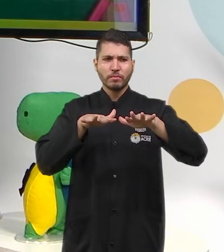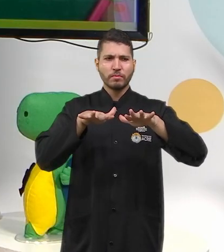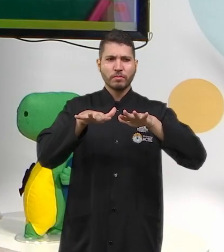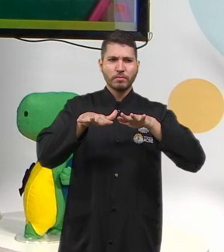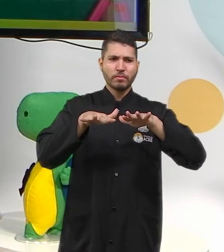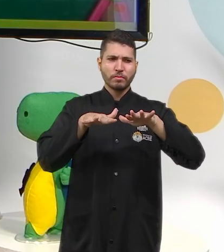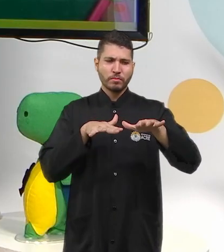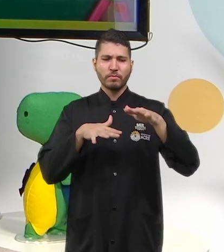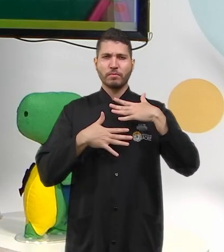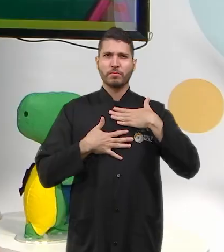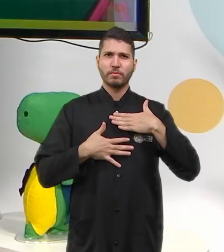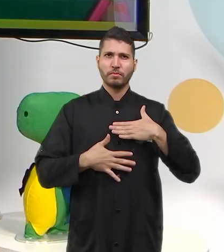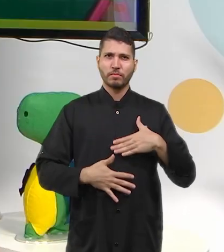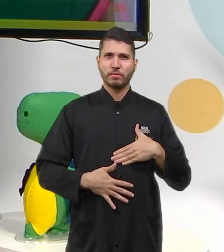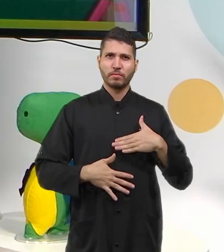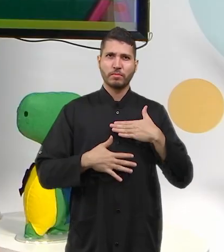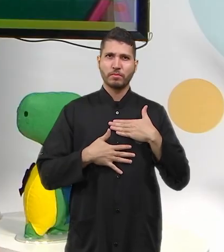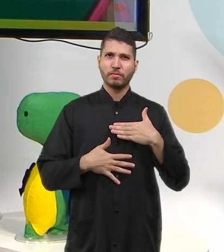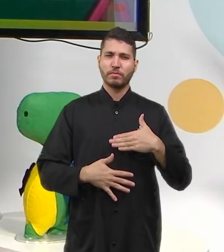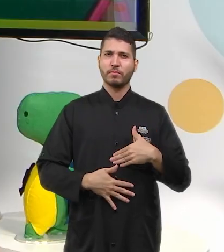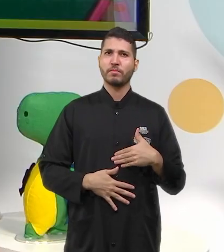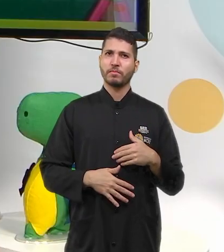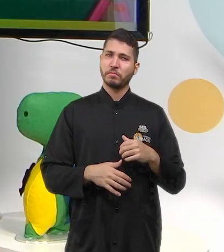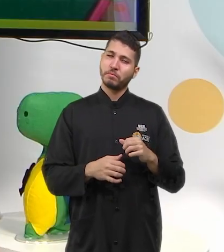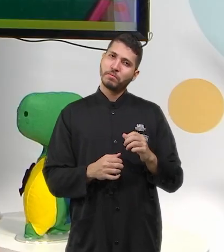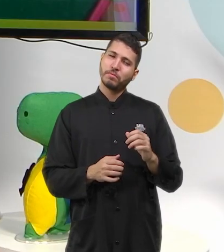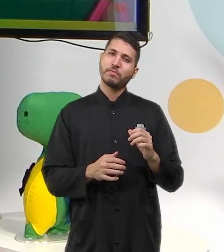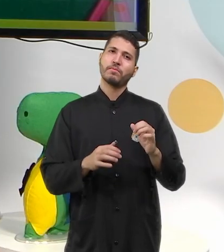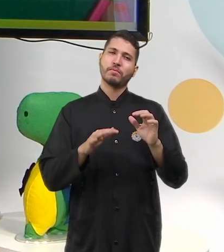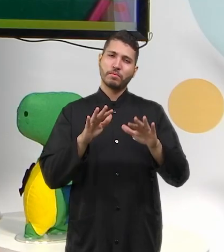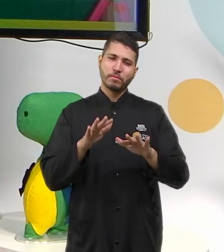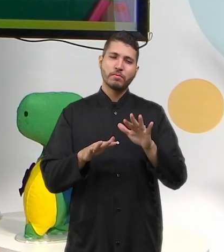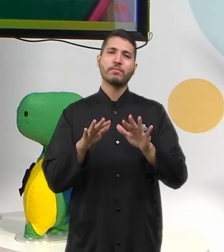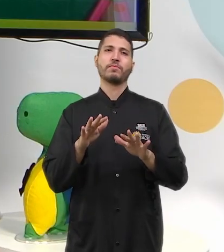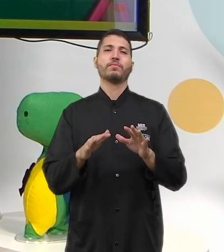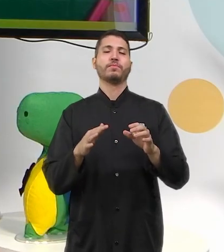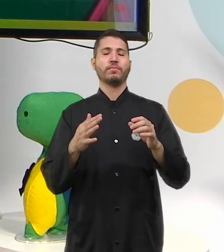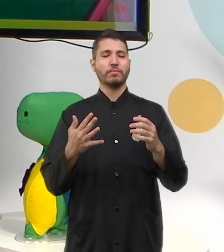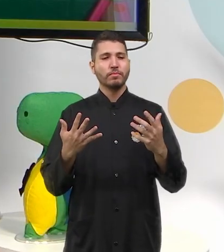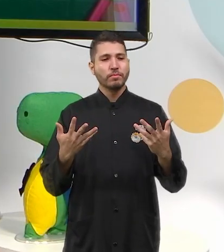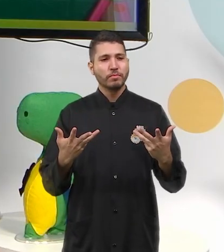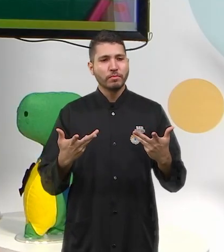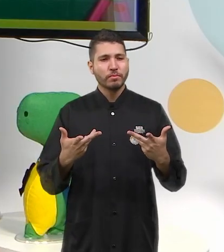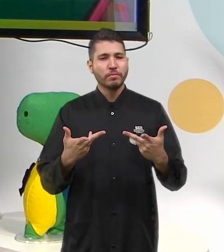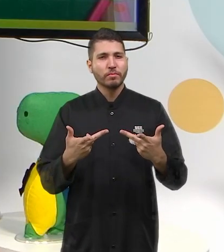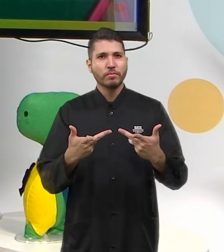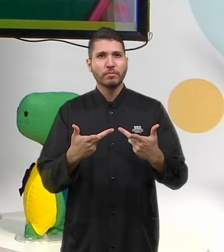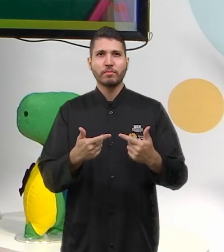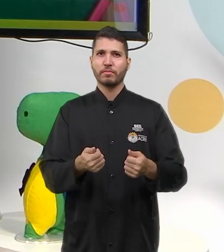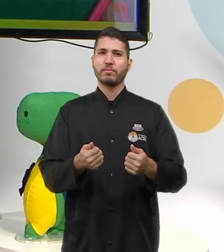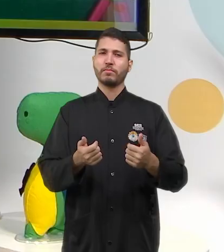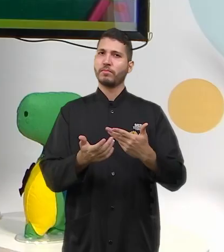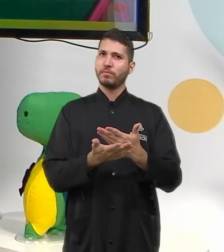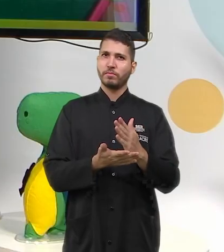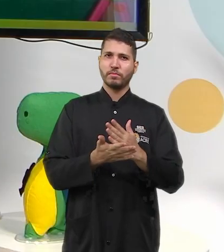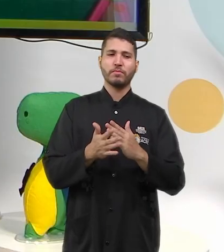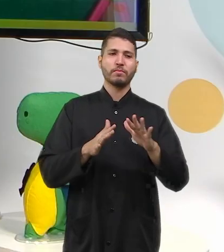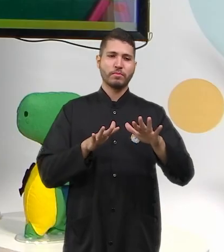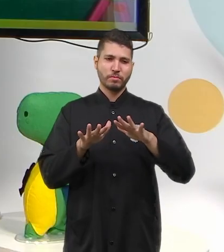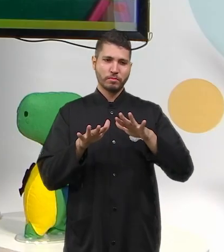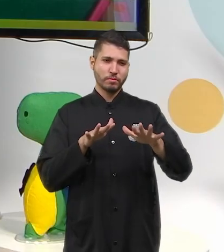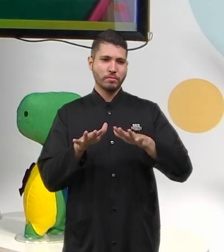uma certa destreza, e eu posso ter uma certa aptidão, ou seja, eu faço com excelência determinado movimento. Tá